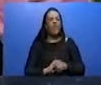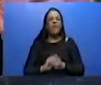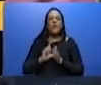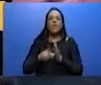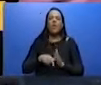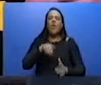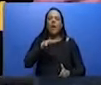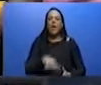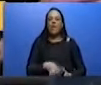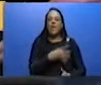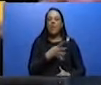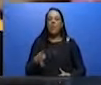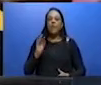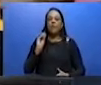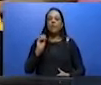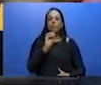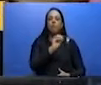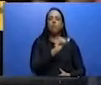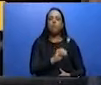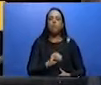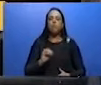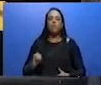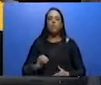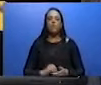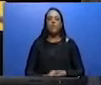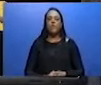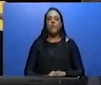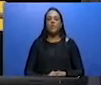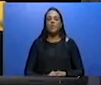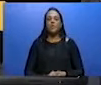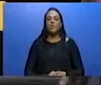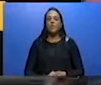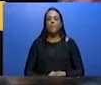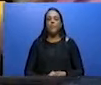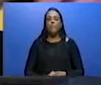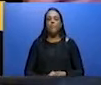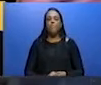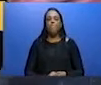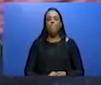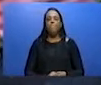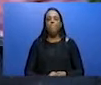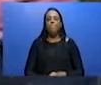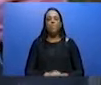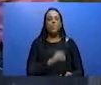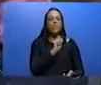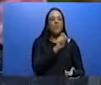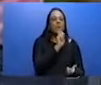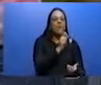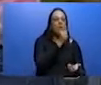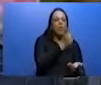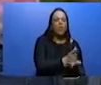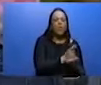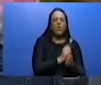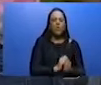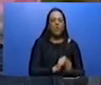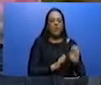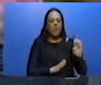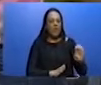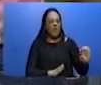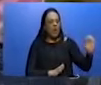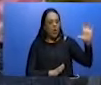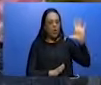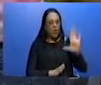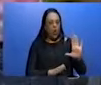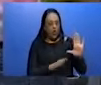completar. Quem compra, local de venda, utilização. Europa do século